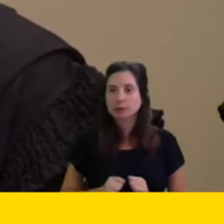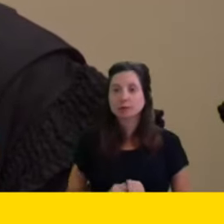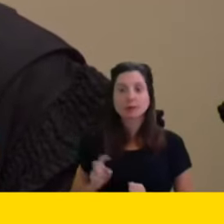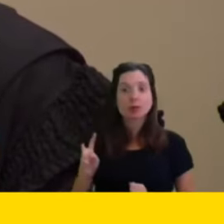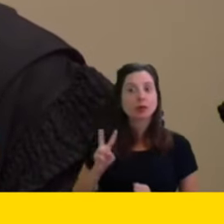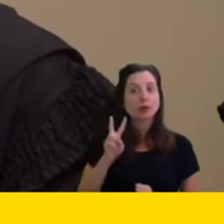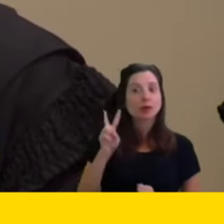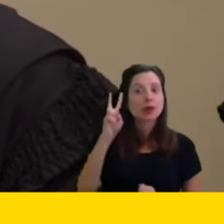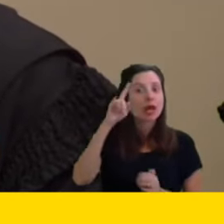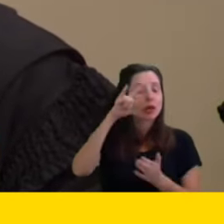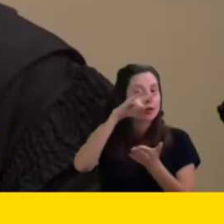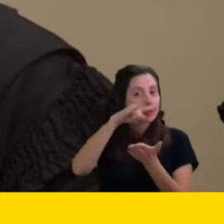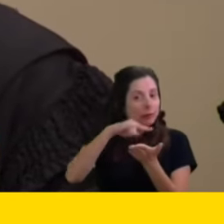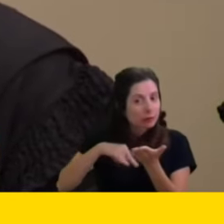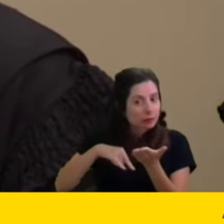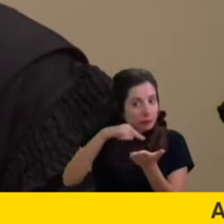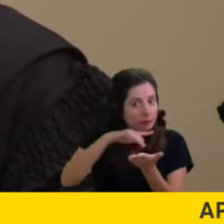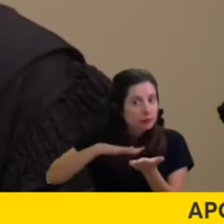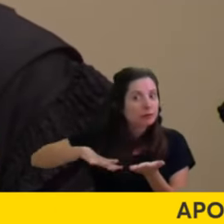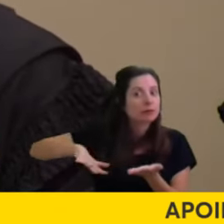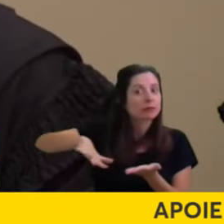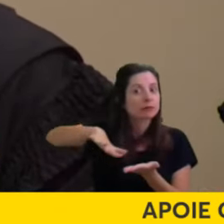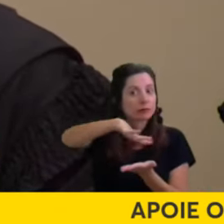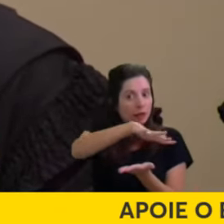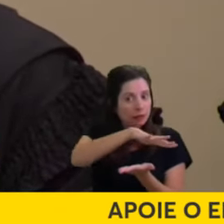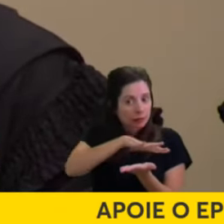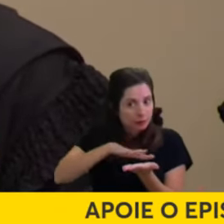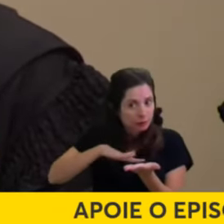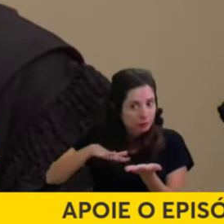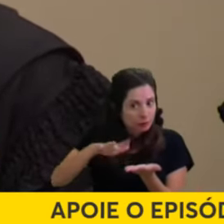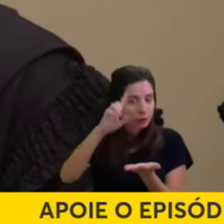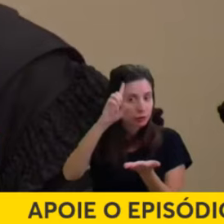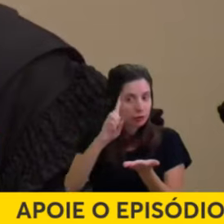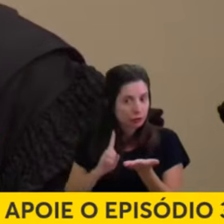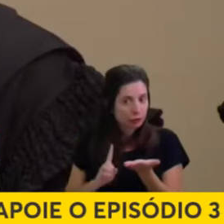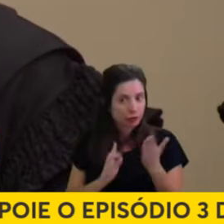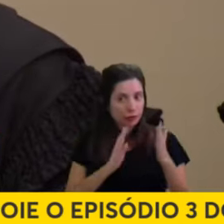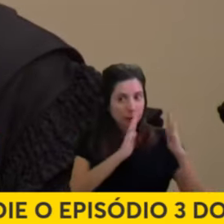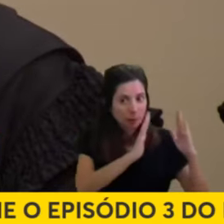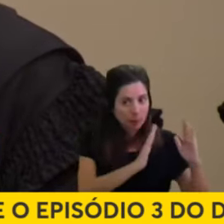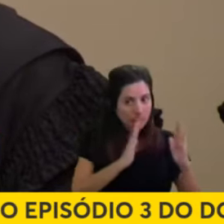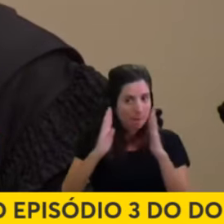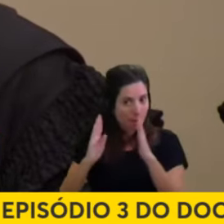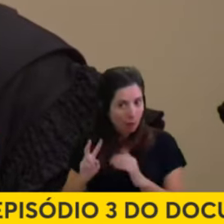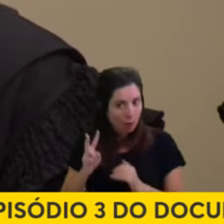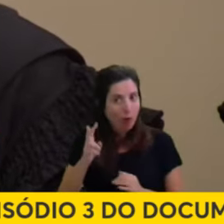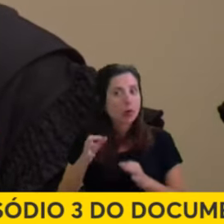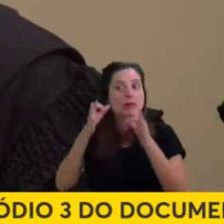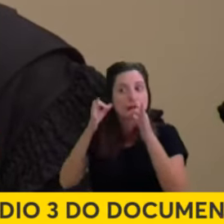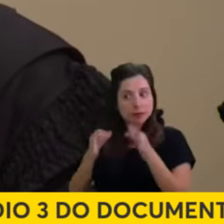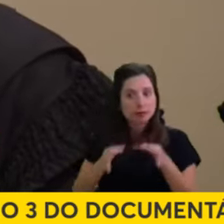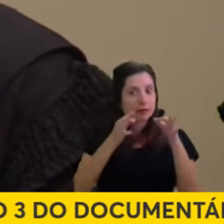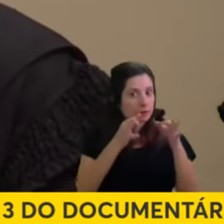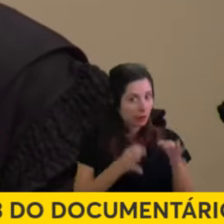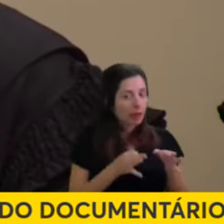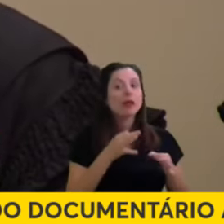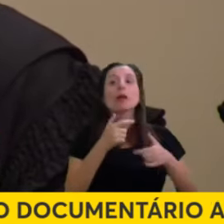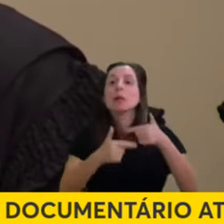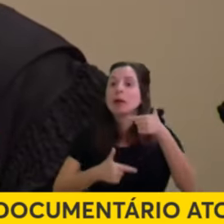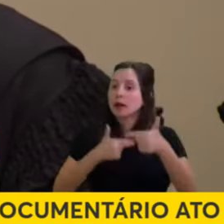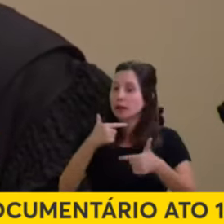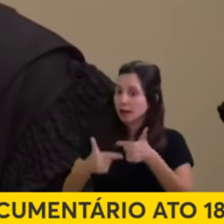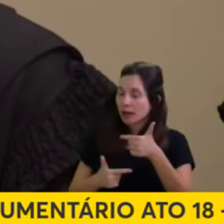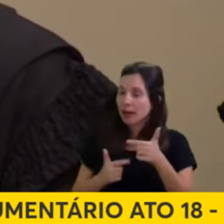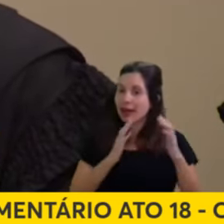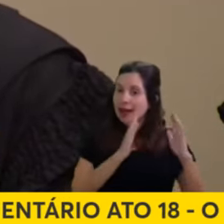repercute na esfera no âmbito da esfera de direitos das partes para se chegar a um valor justo pelo serviço a ser prestado e como as partes